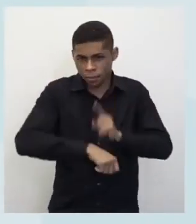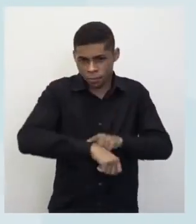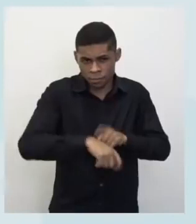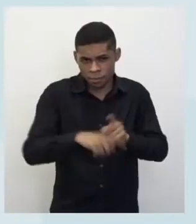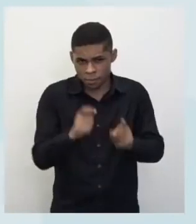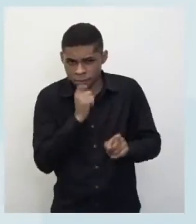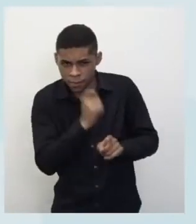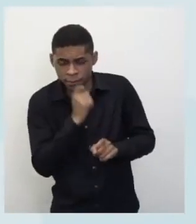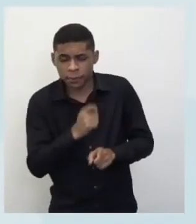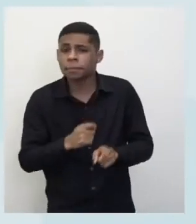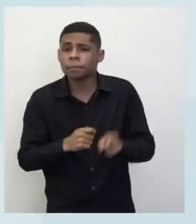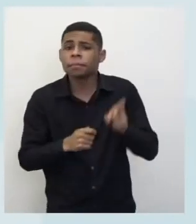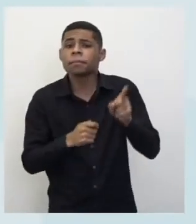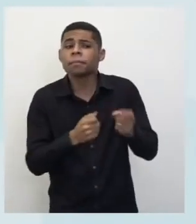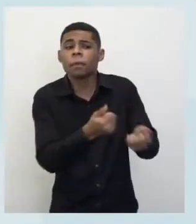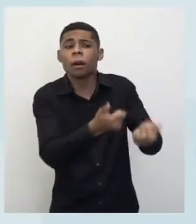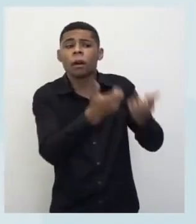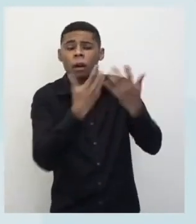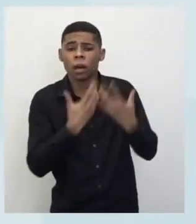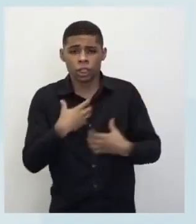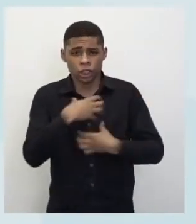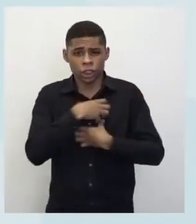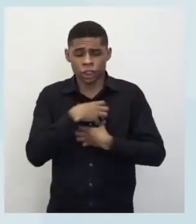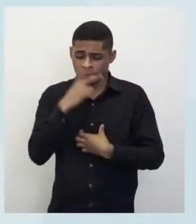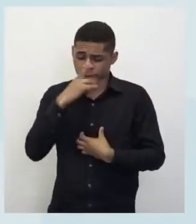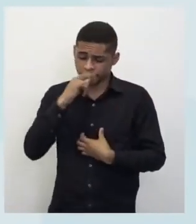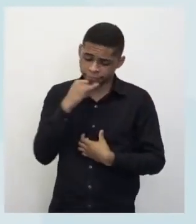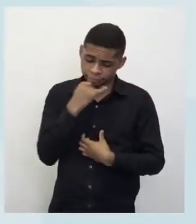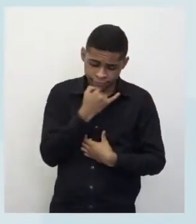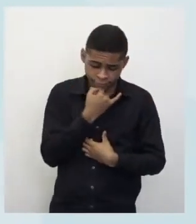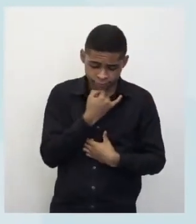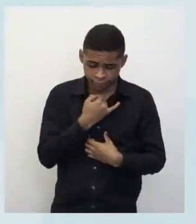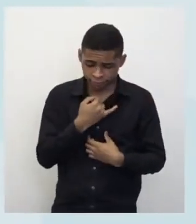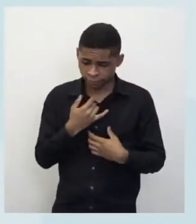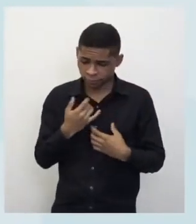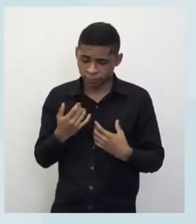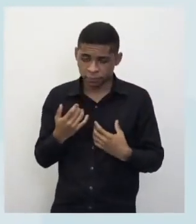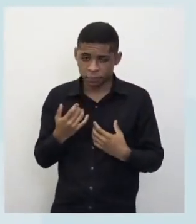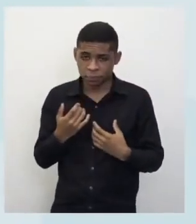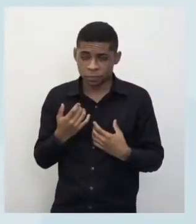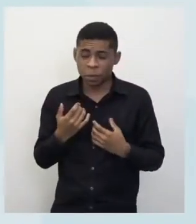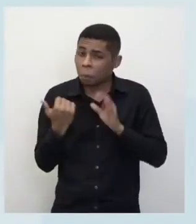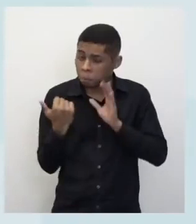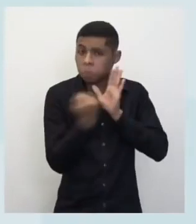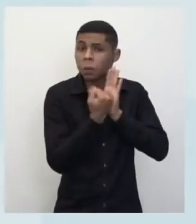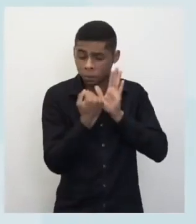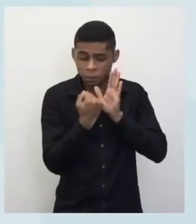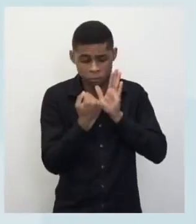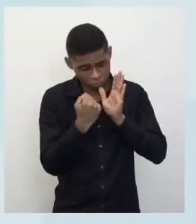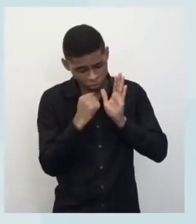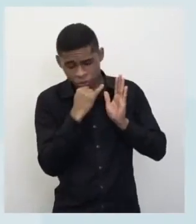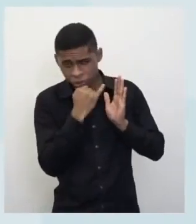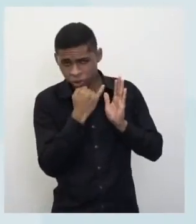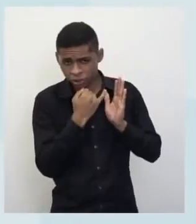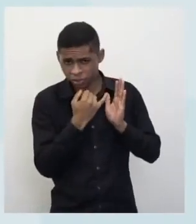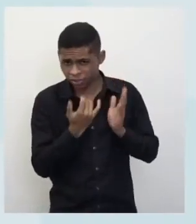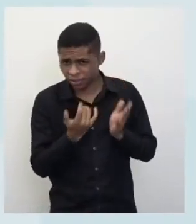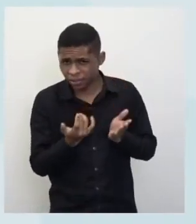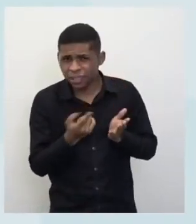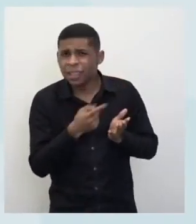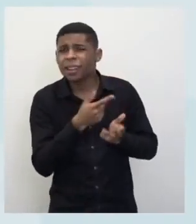da entrevista, ele expressa um sentimento de tristeza que o marcou. De que momento estamos